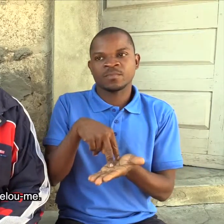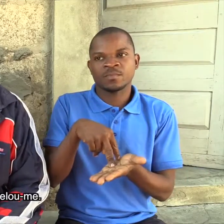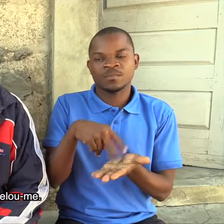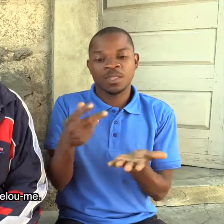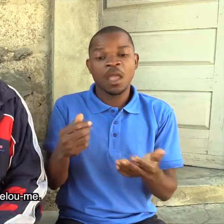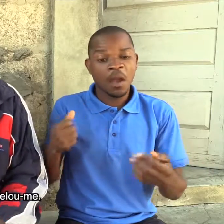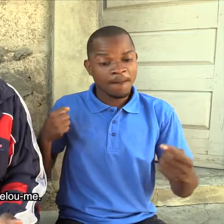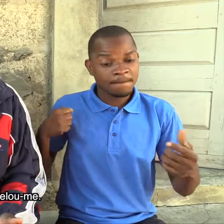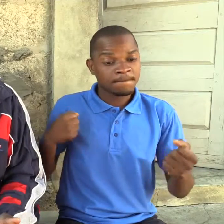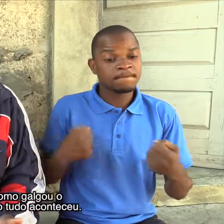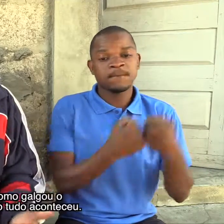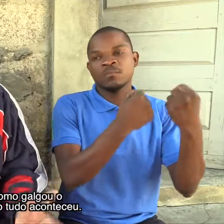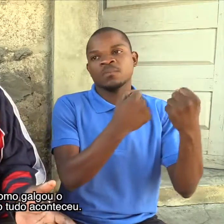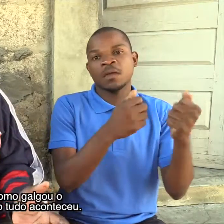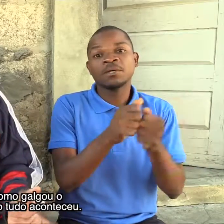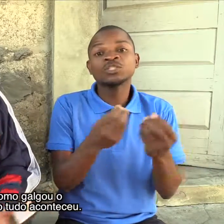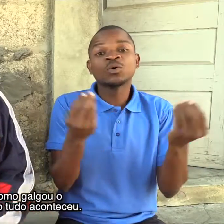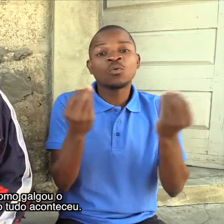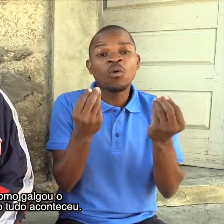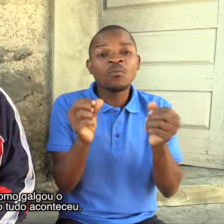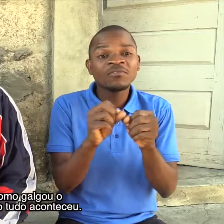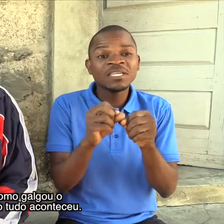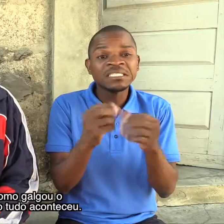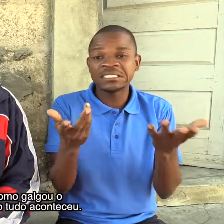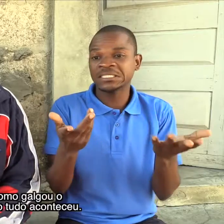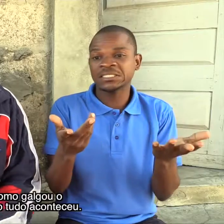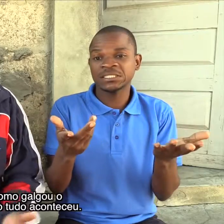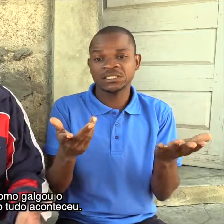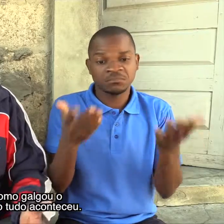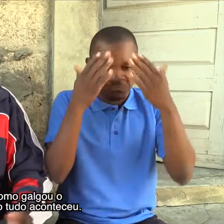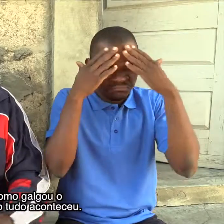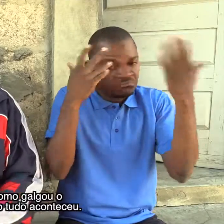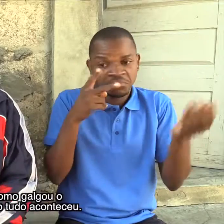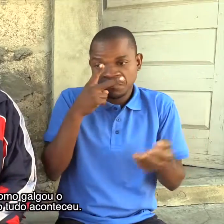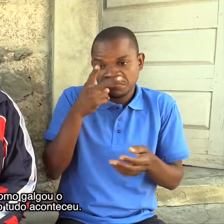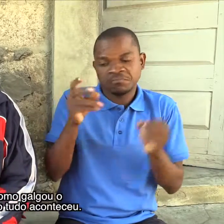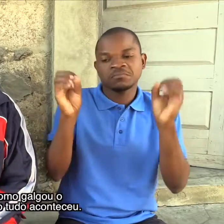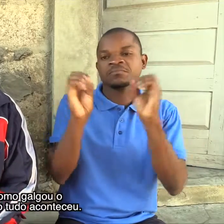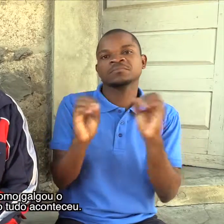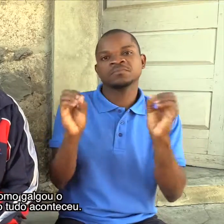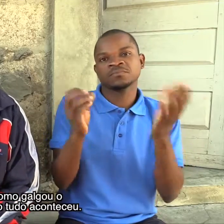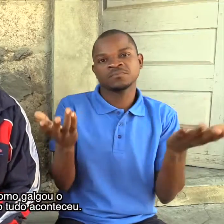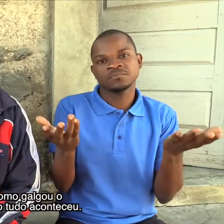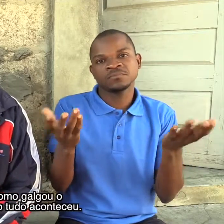Então, como que me bateu? Como que ele apanhou-me em cima do passeio? Eu não vi como que foi.